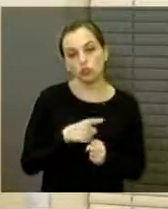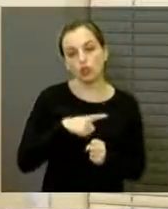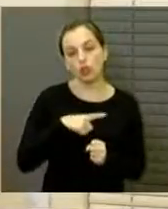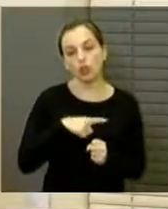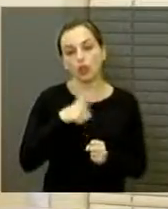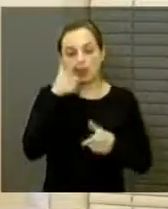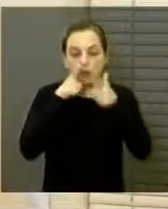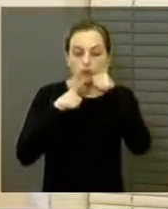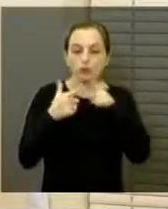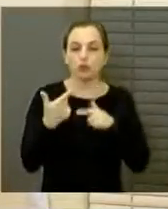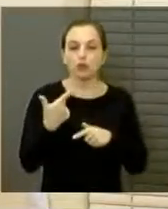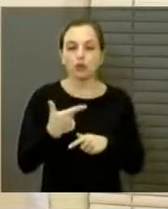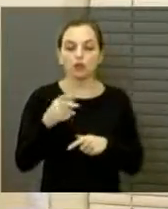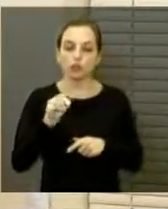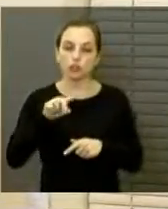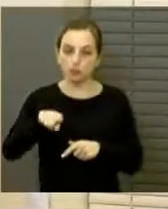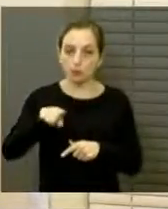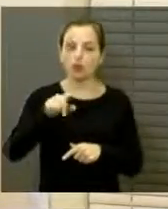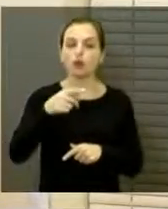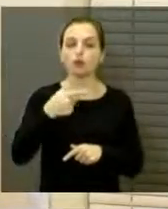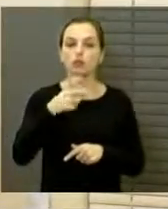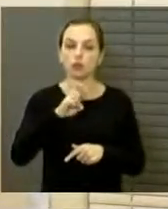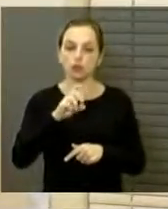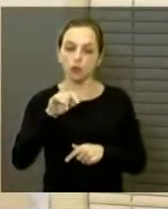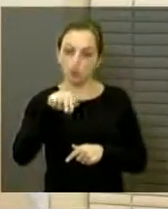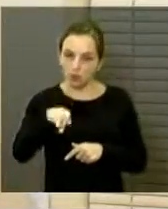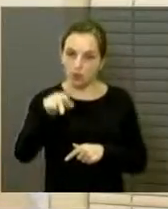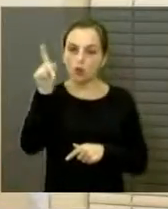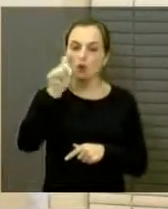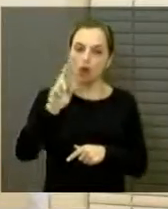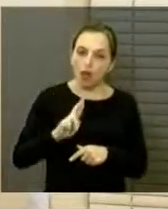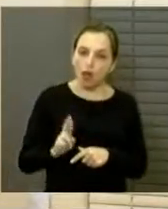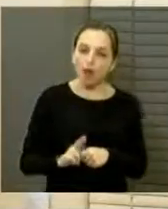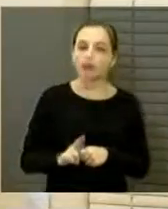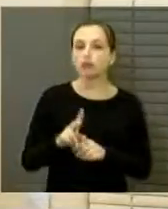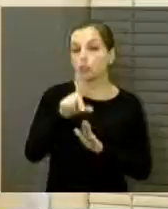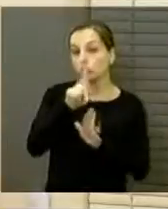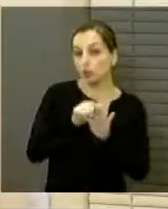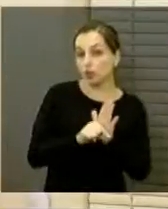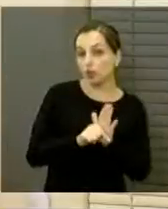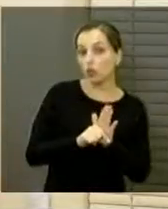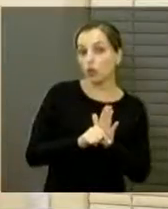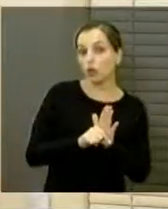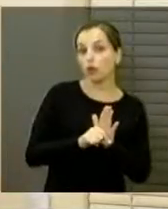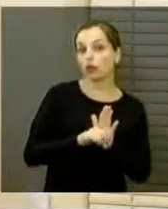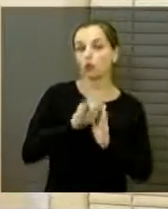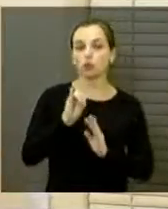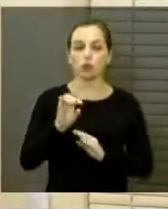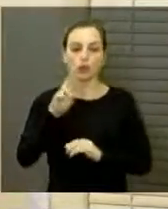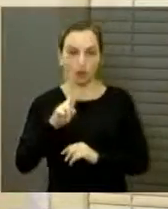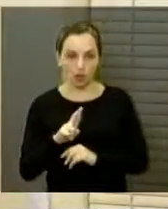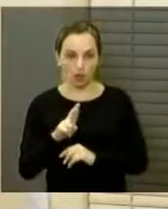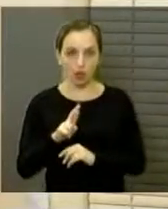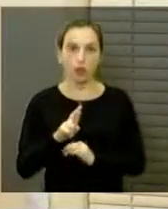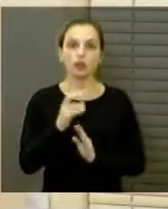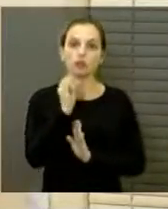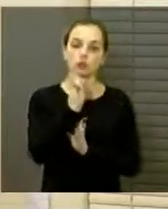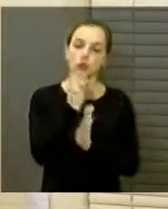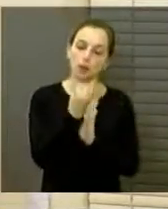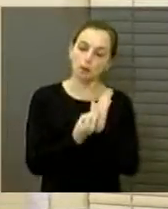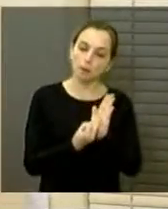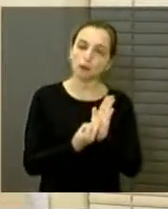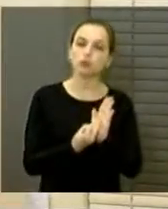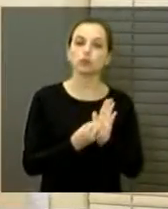mil, R$50 mil. O recurso que ele capta é deduzido do imposto de renda dessas empresas. E tem todo um